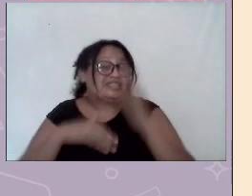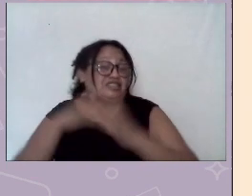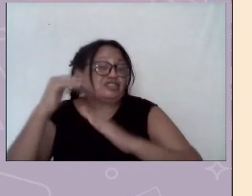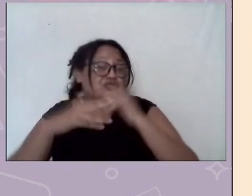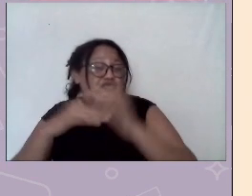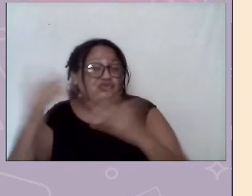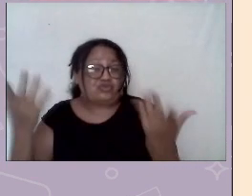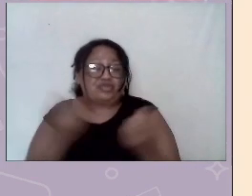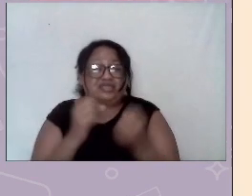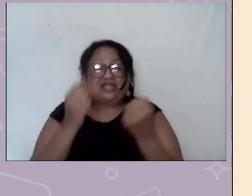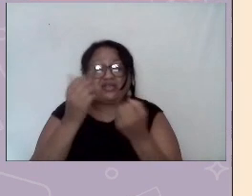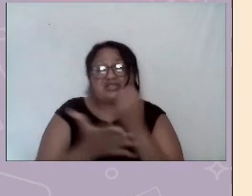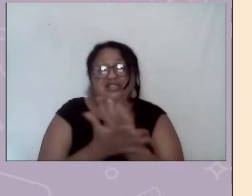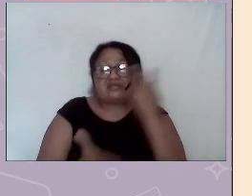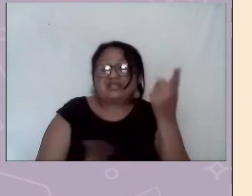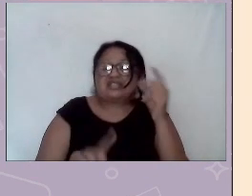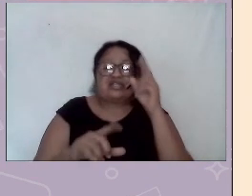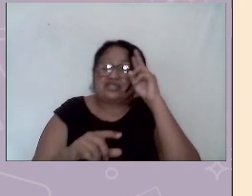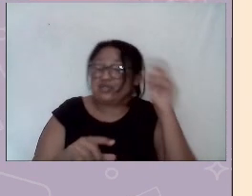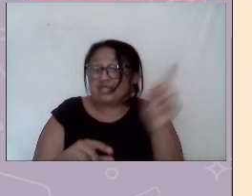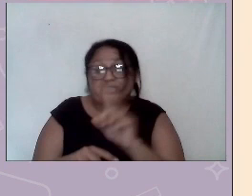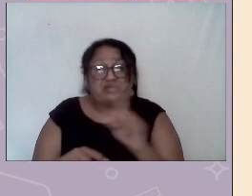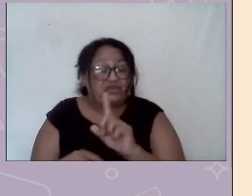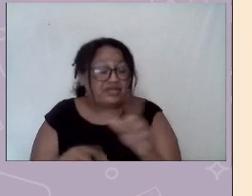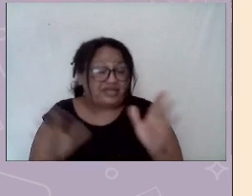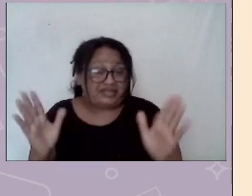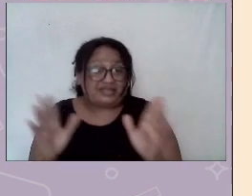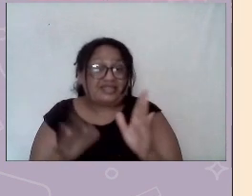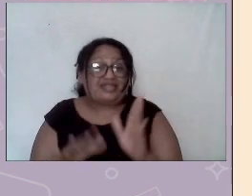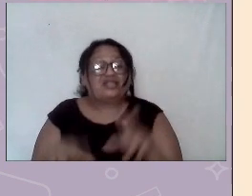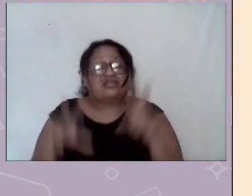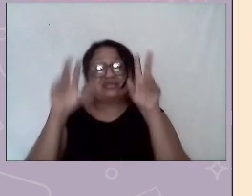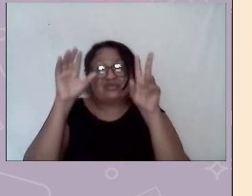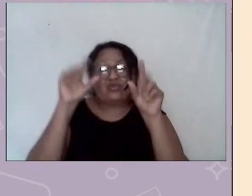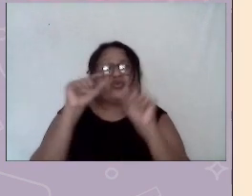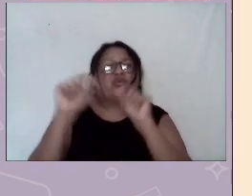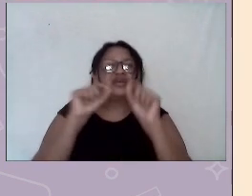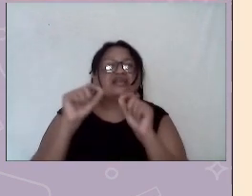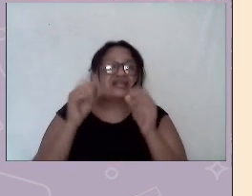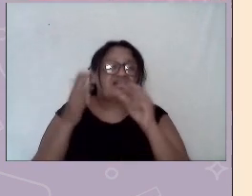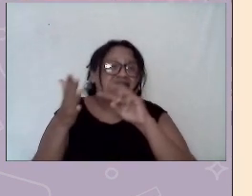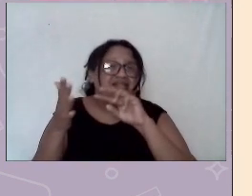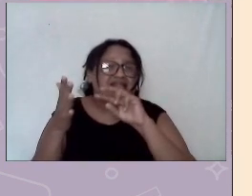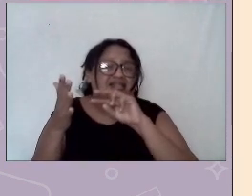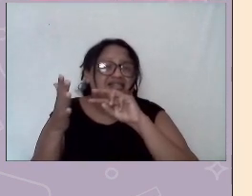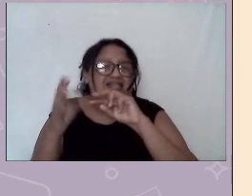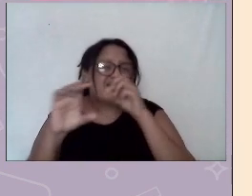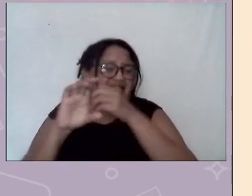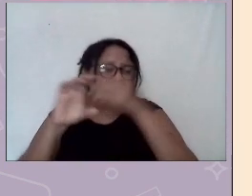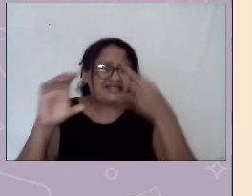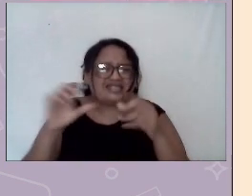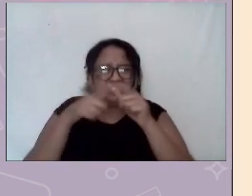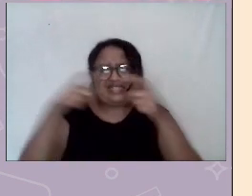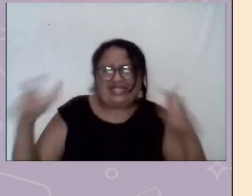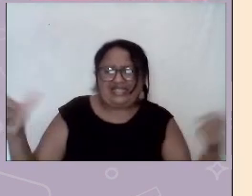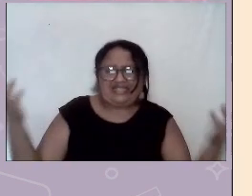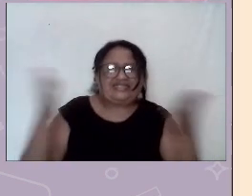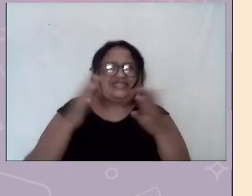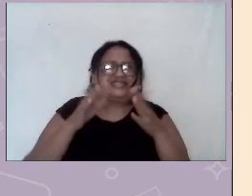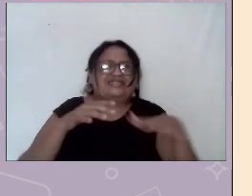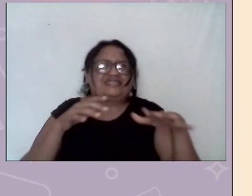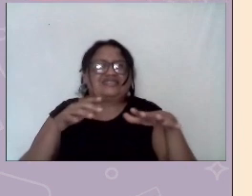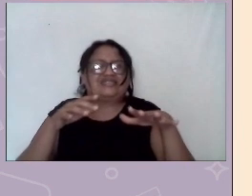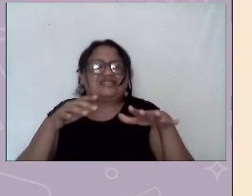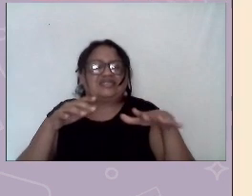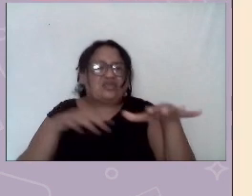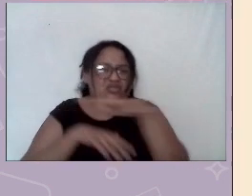isso essa noção de história como história de grandes nações como história de grandes países